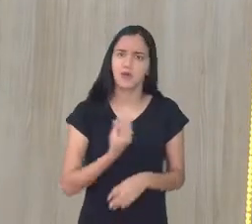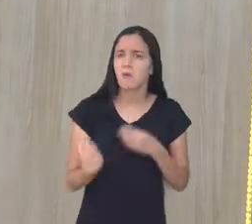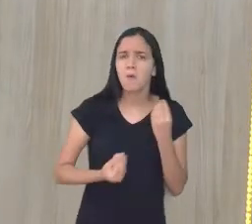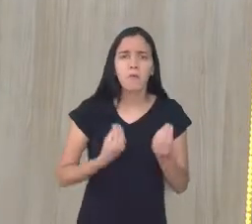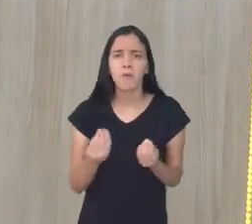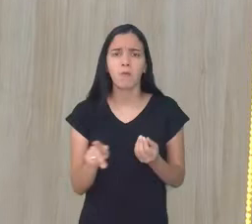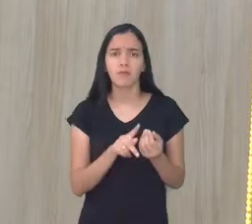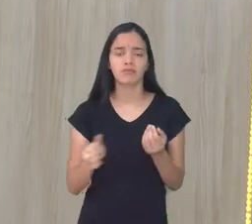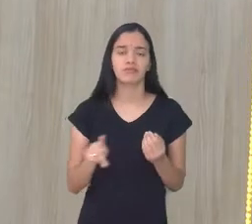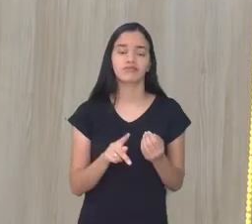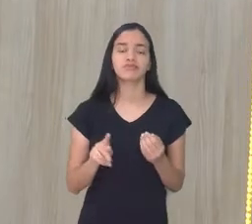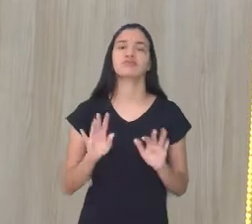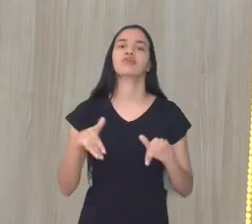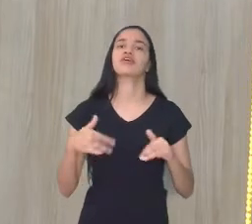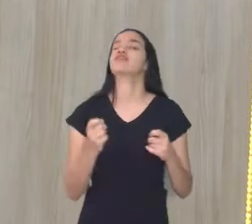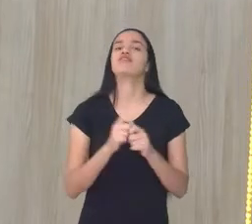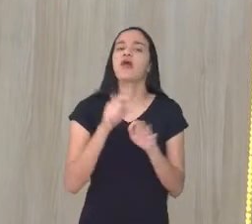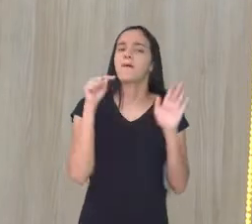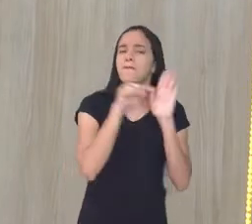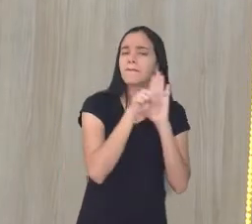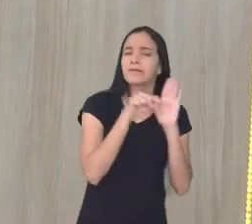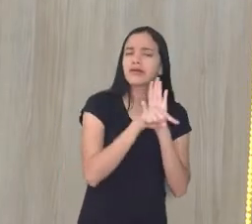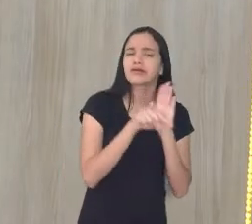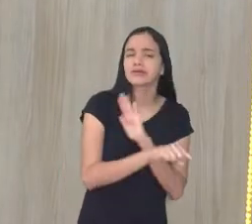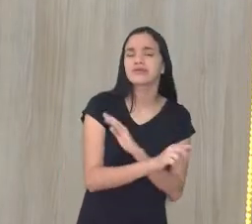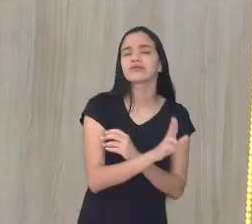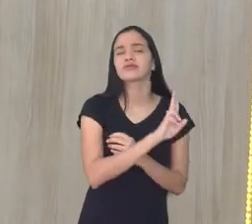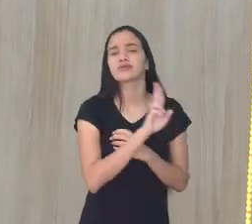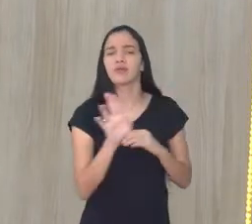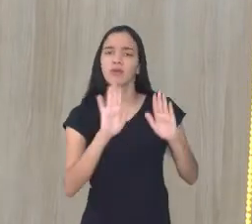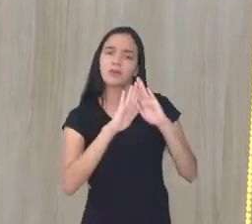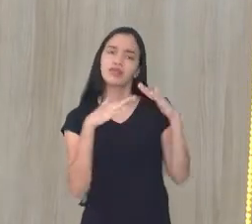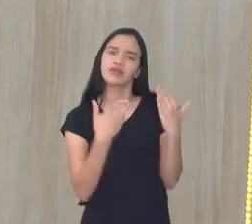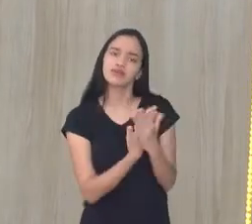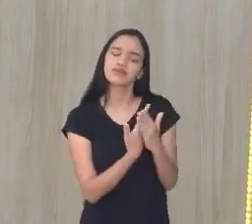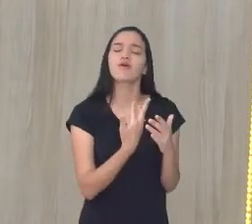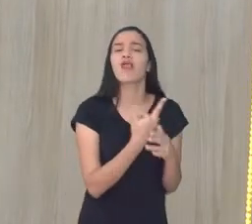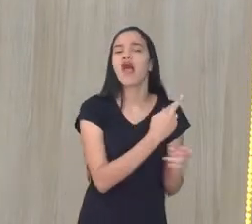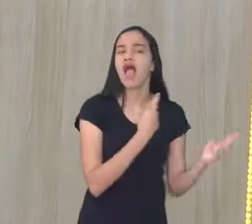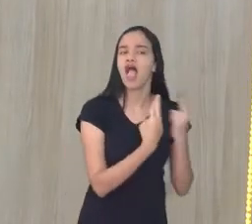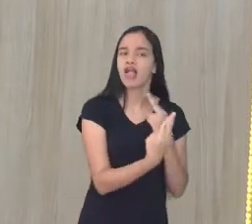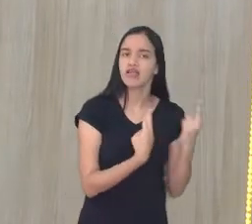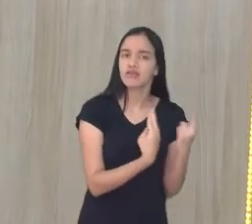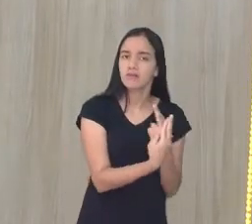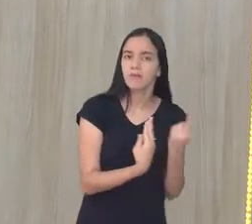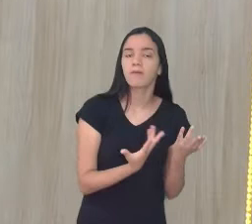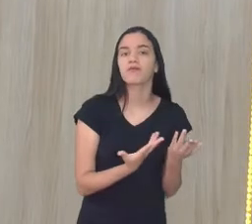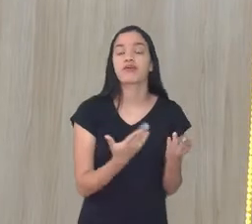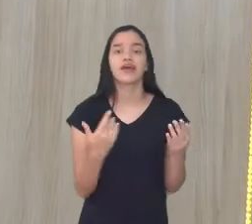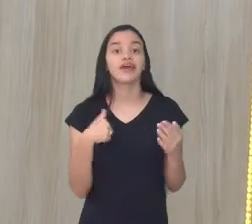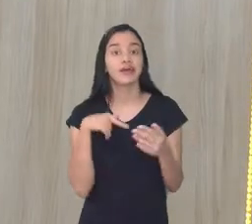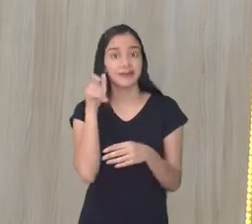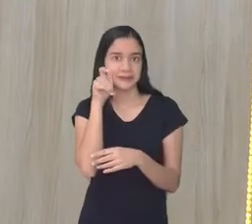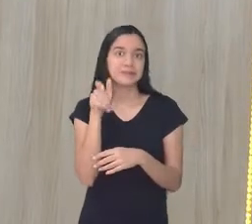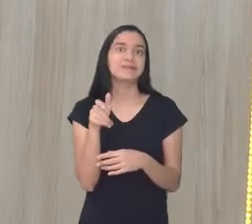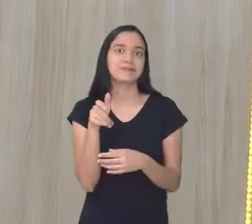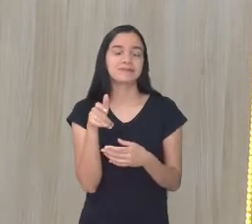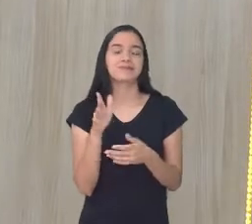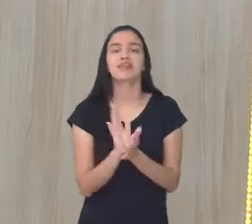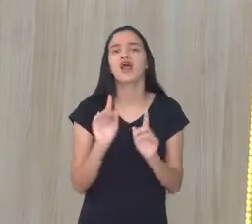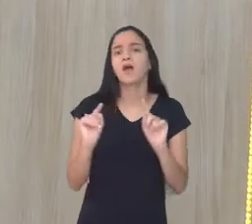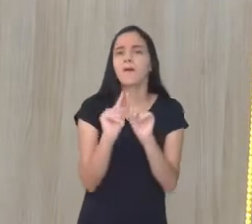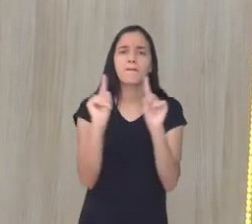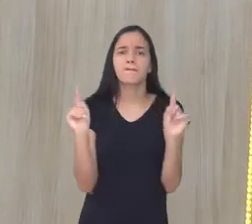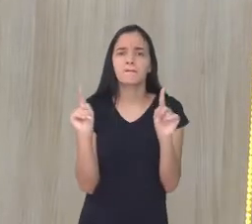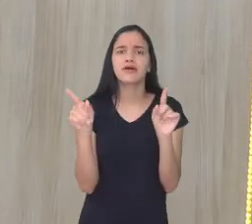assim, professora? Fazendo perguntas, dizendo o nome da escola, respondendo questionamento. É bem interessante.